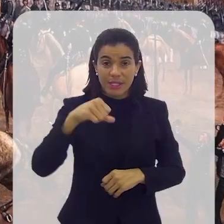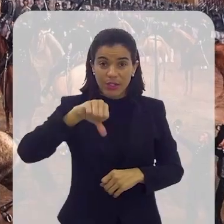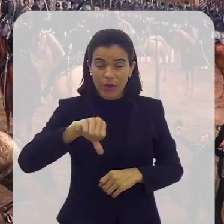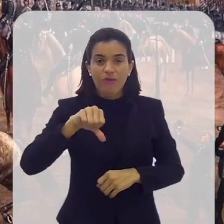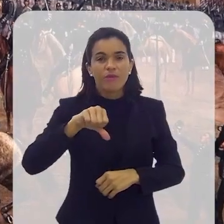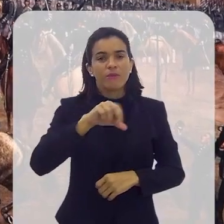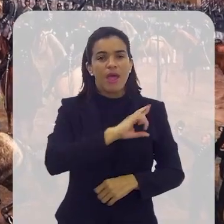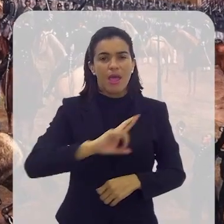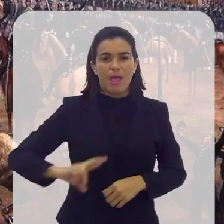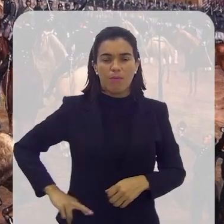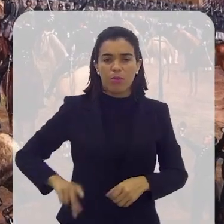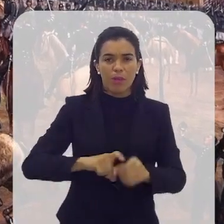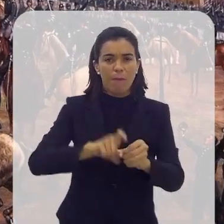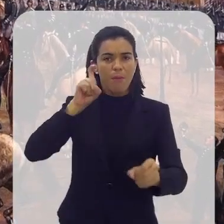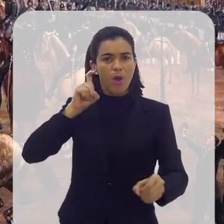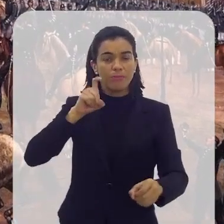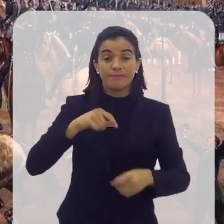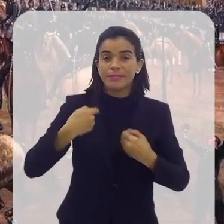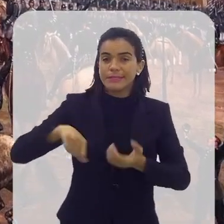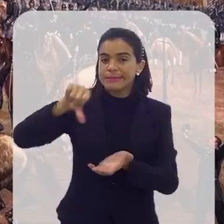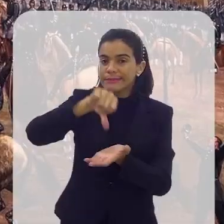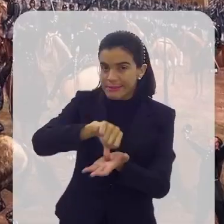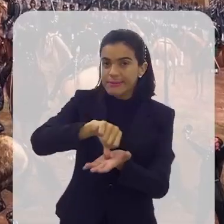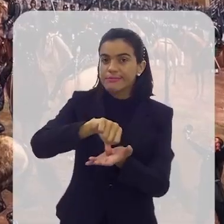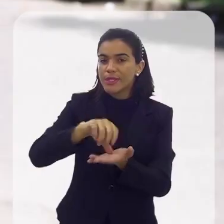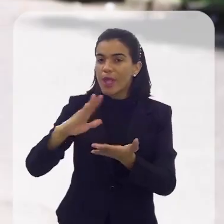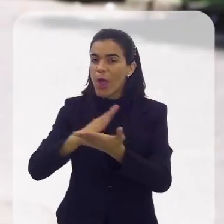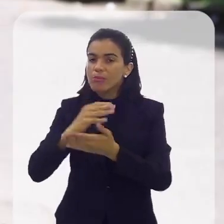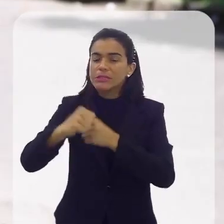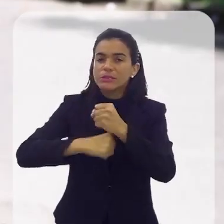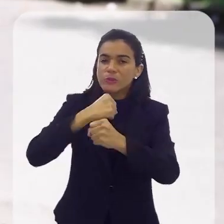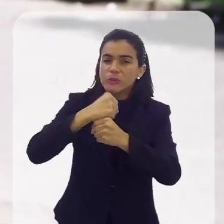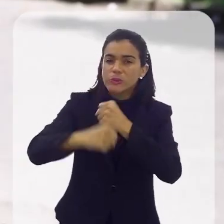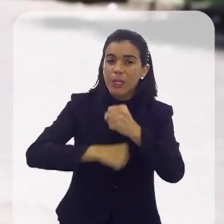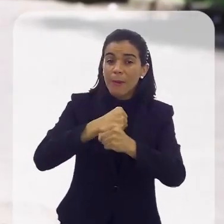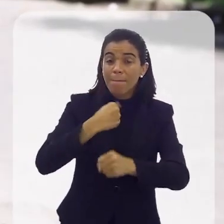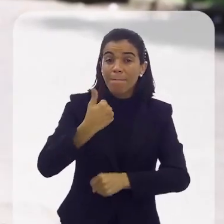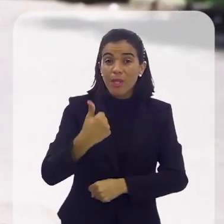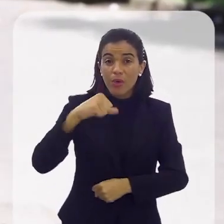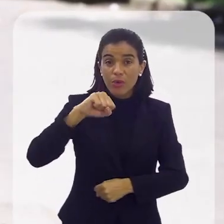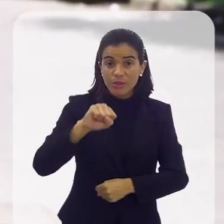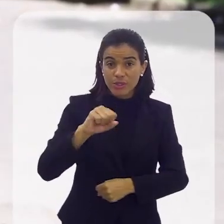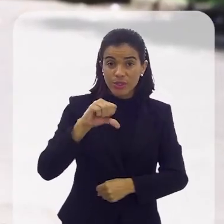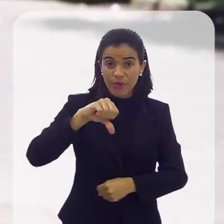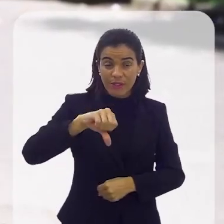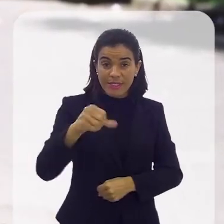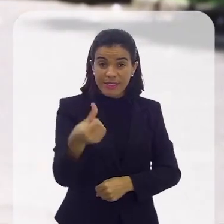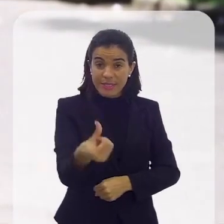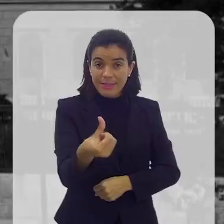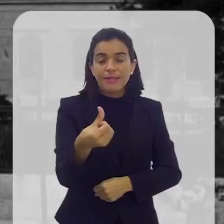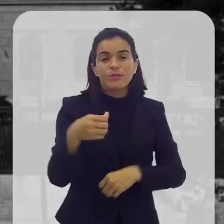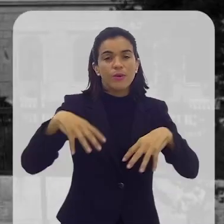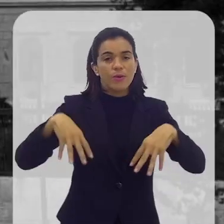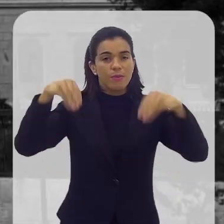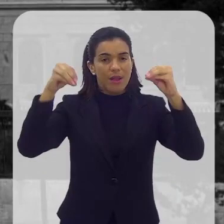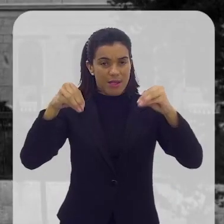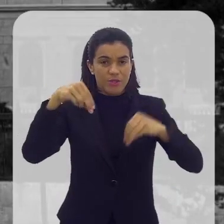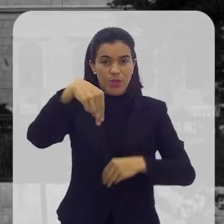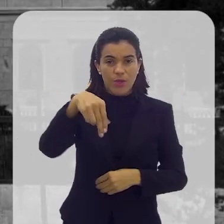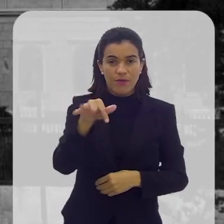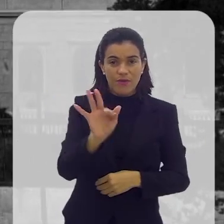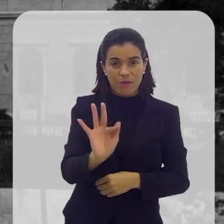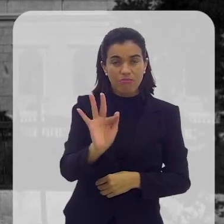a República e com isso uma sede era necessária. Por isso, alguns anos depois, em 1896, o então Palácio do Barão de